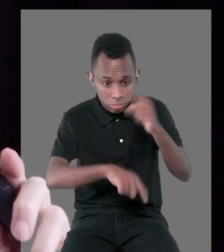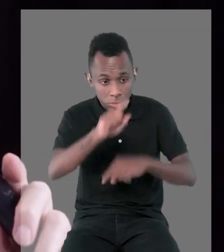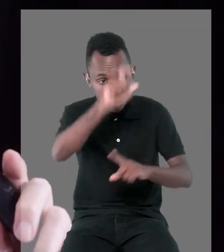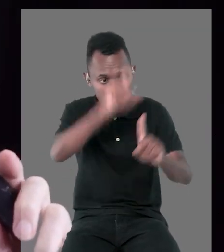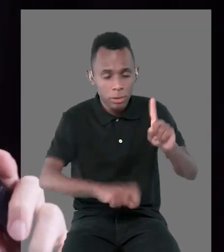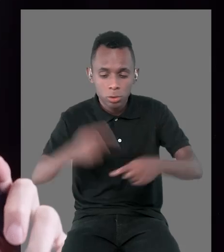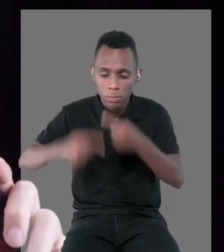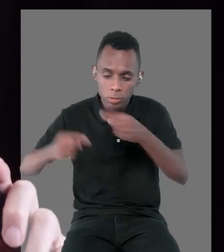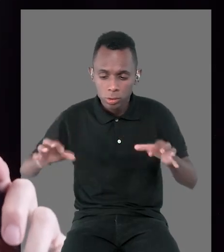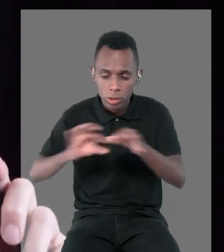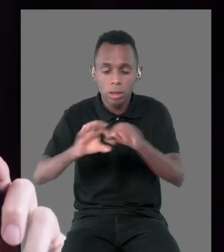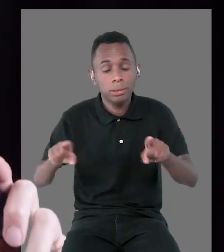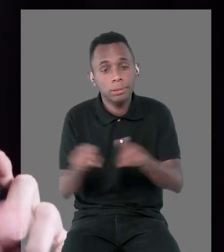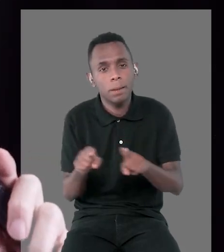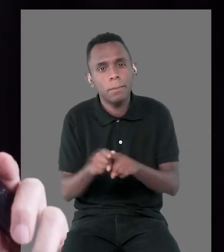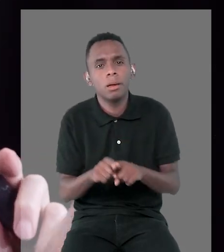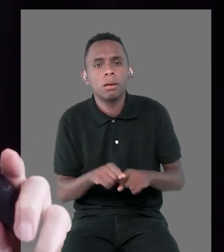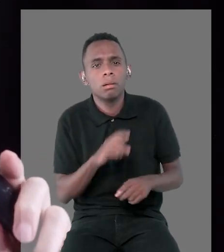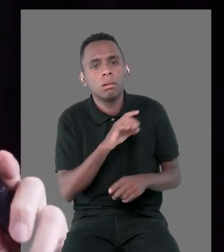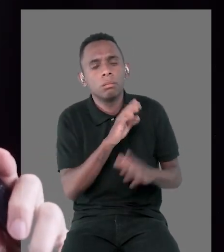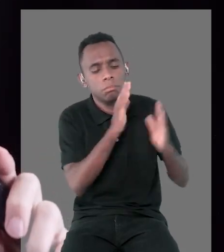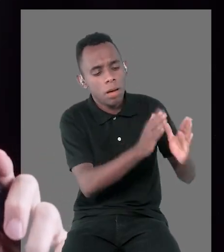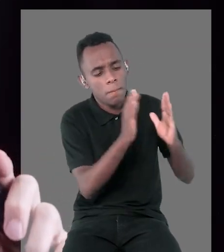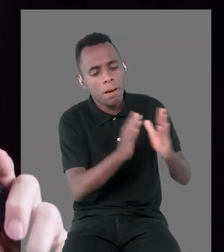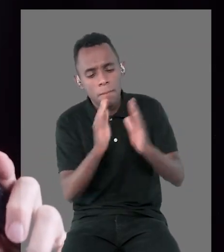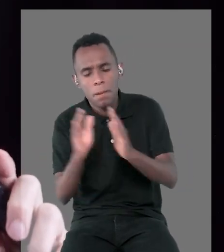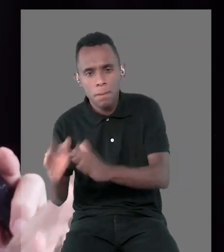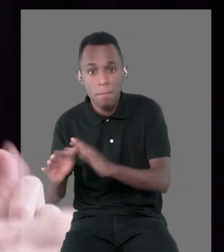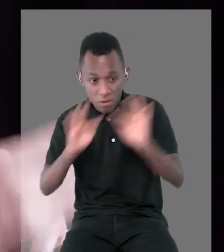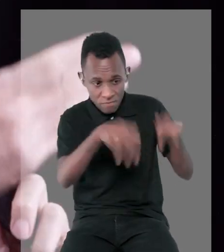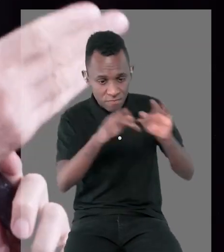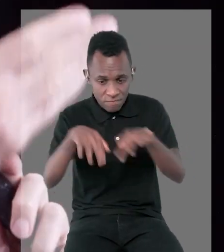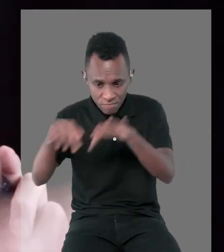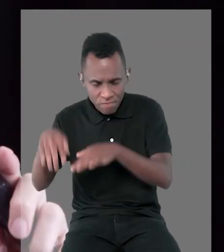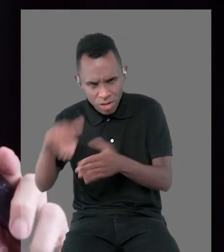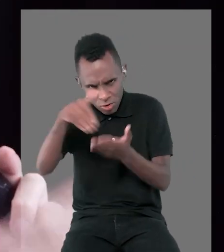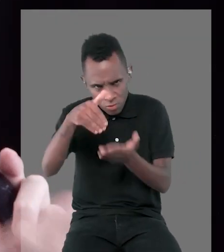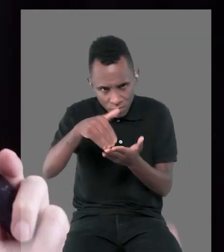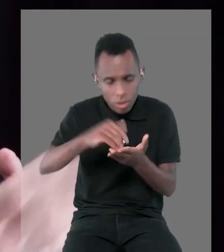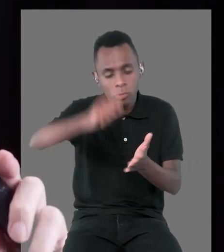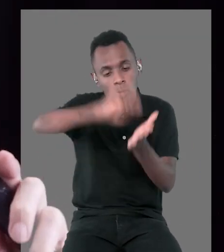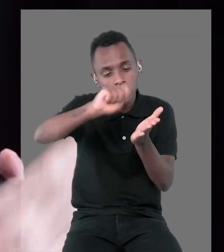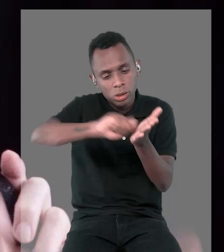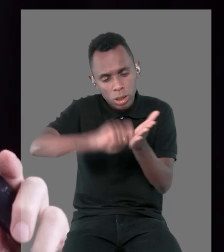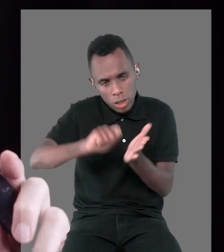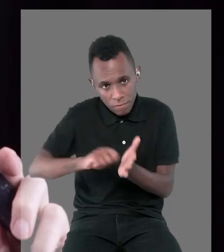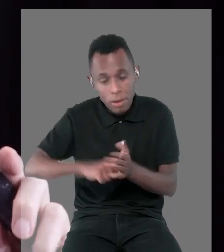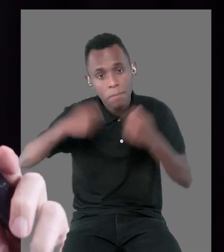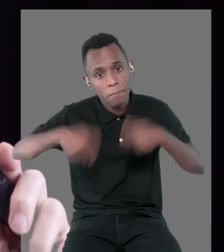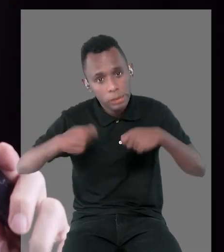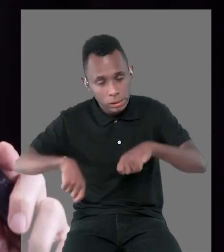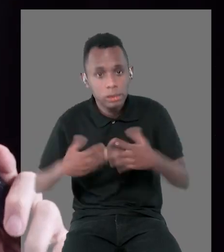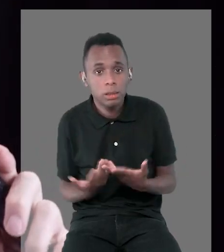político, isso que é a ideia. E no fim de cada uma dessas aulas, eles vão redigir um pequeno escrito de uma página, essa